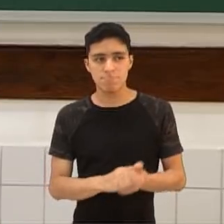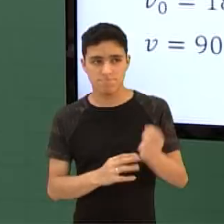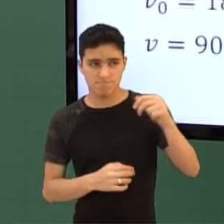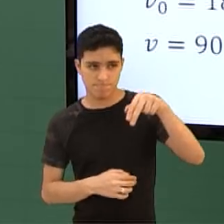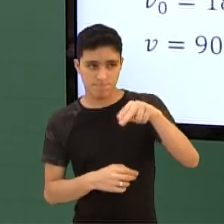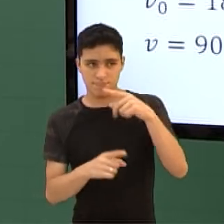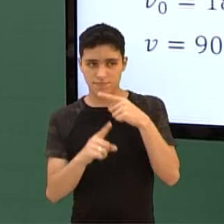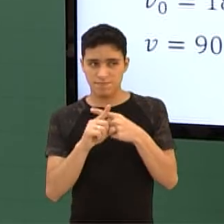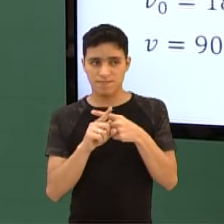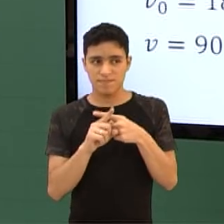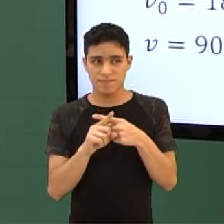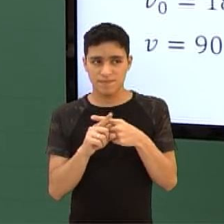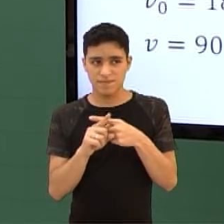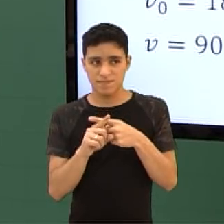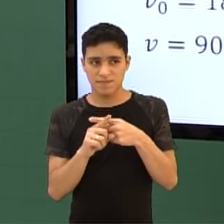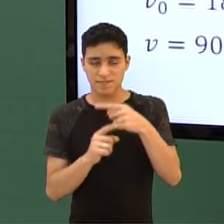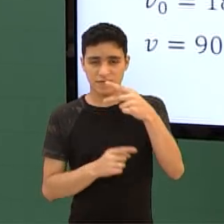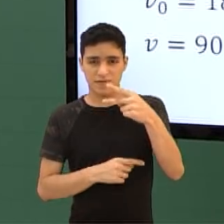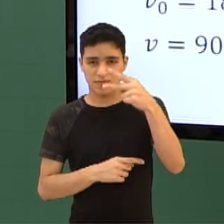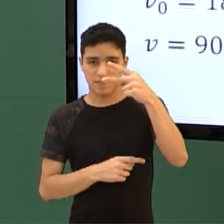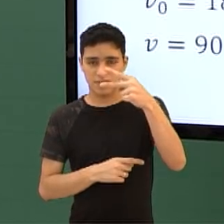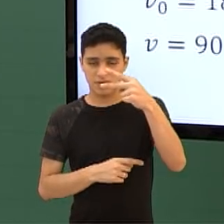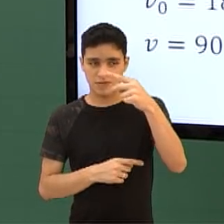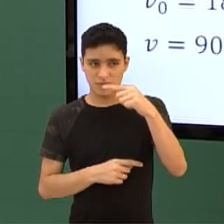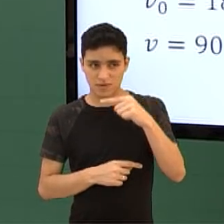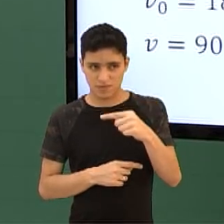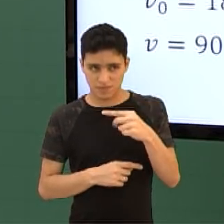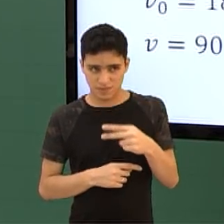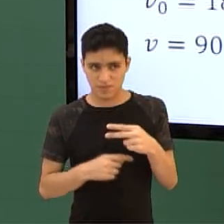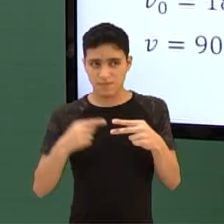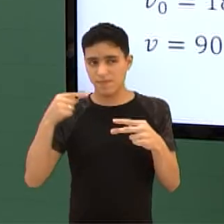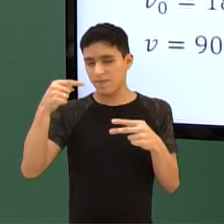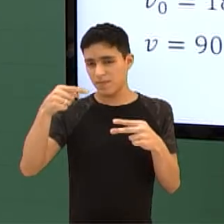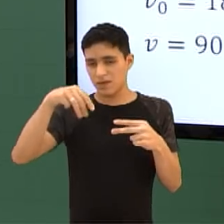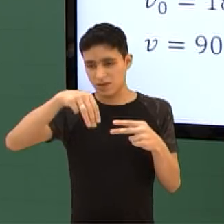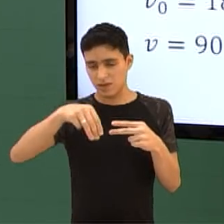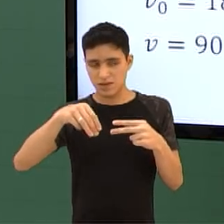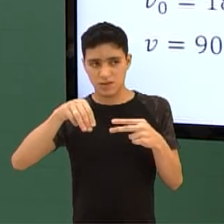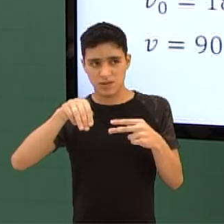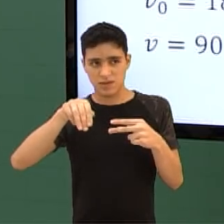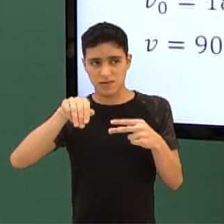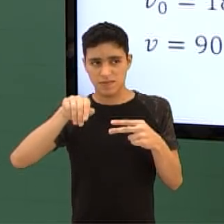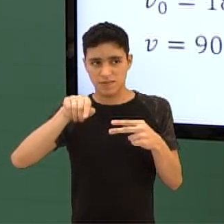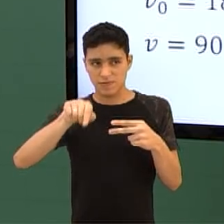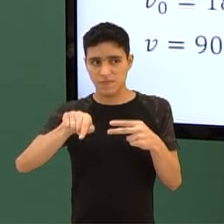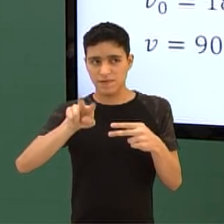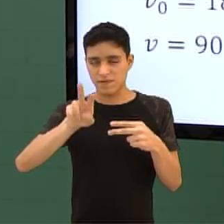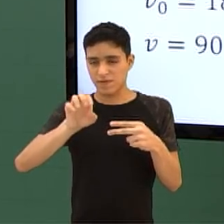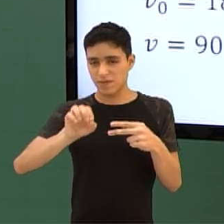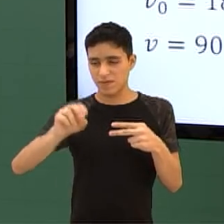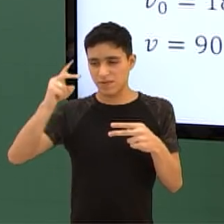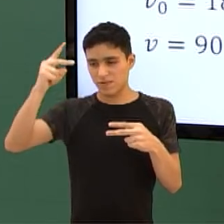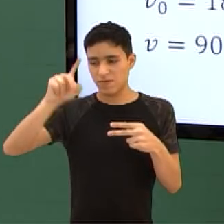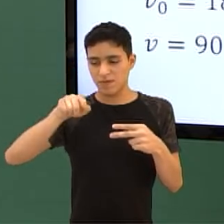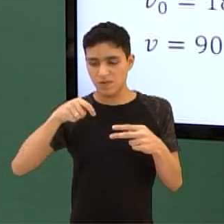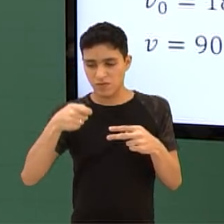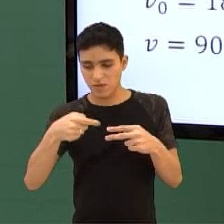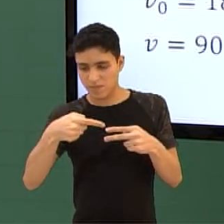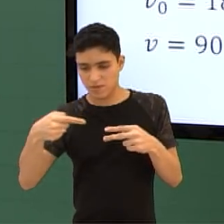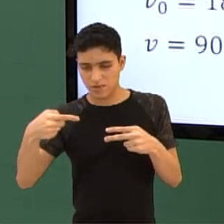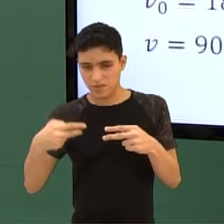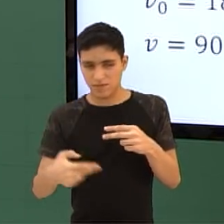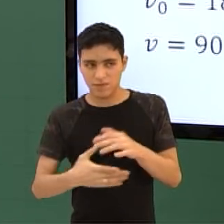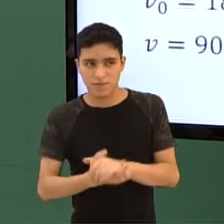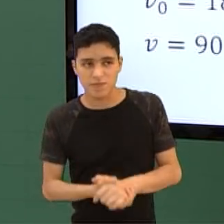M vezes V ao quadrado sobre 2, velocidade final, menos M vezes V ao quadrado, tudo isso sobre 2.